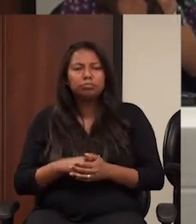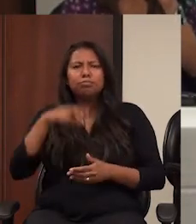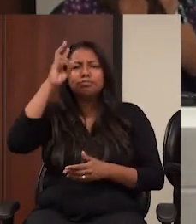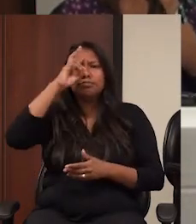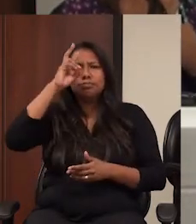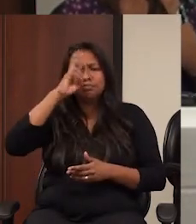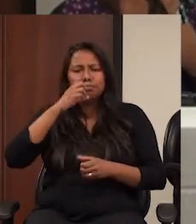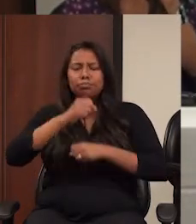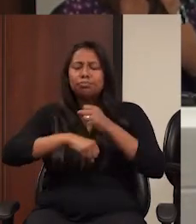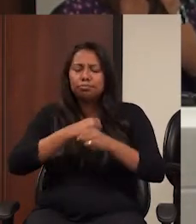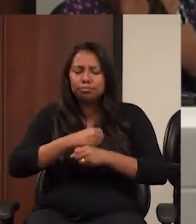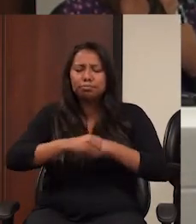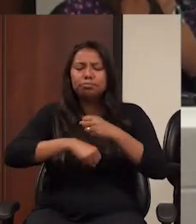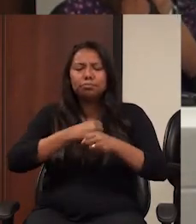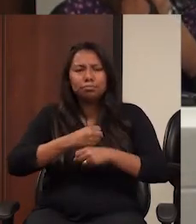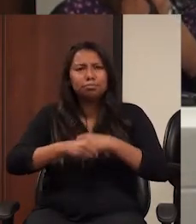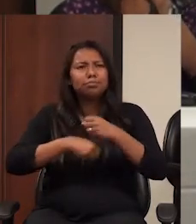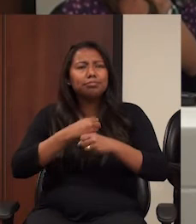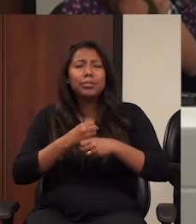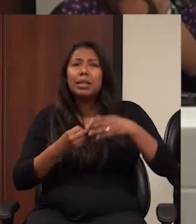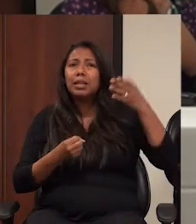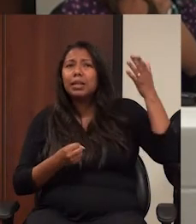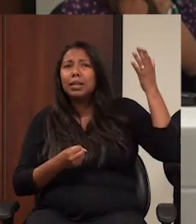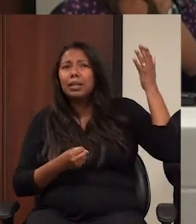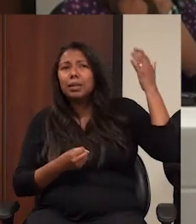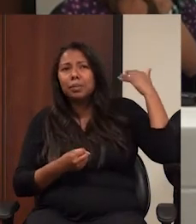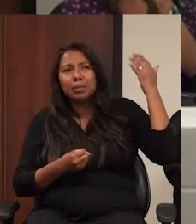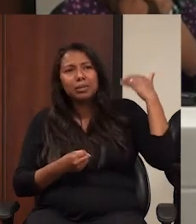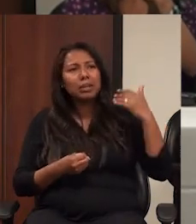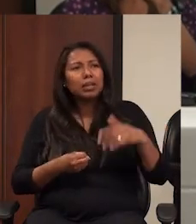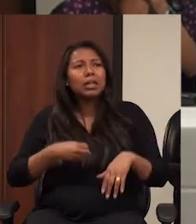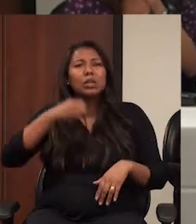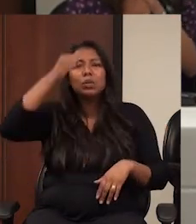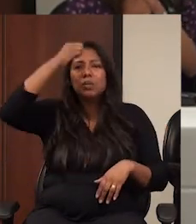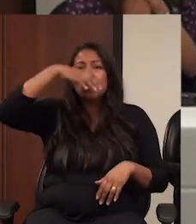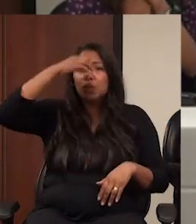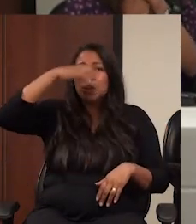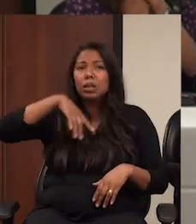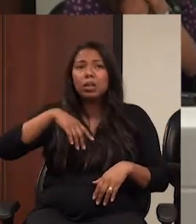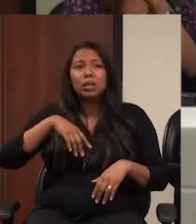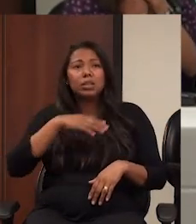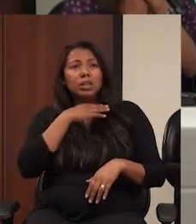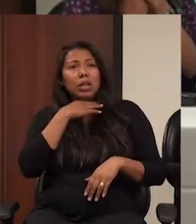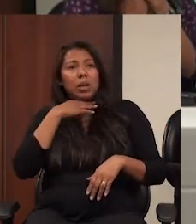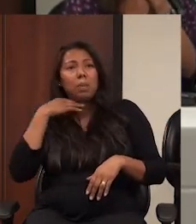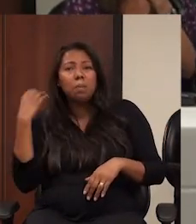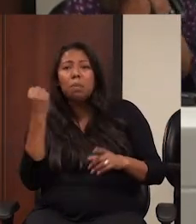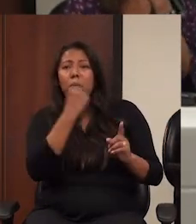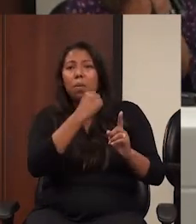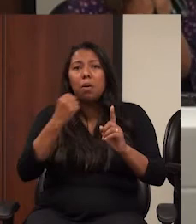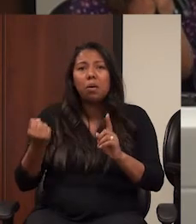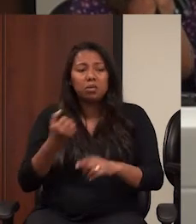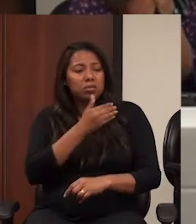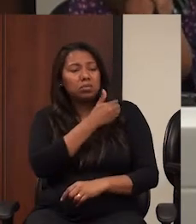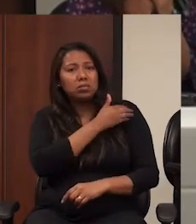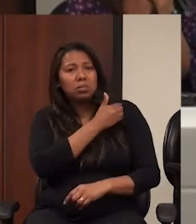história, foi todo um passado de violência, morte, discriminação, segregação. As pessoas